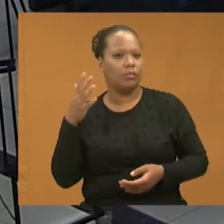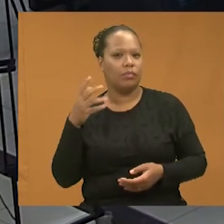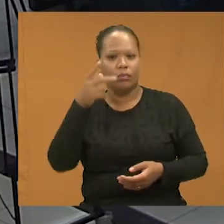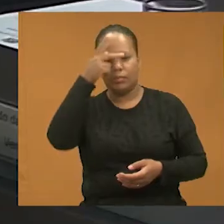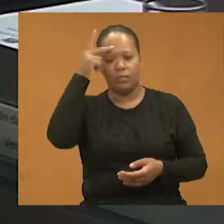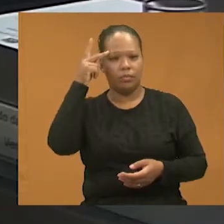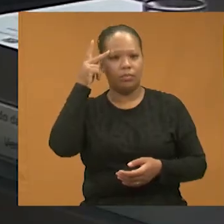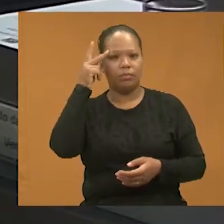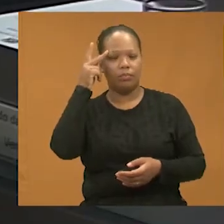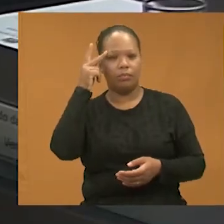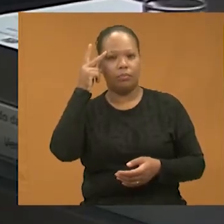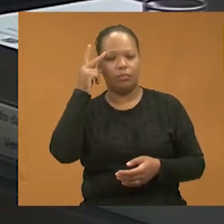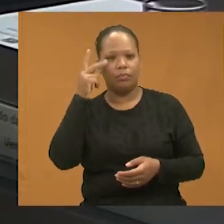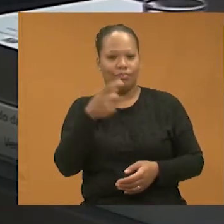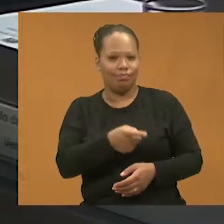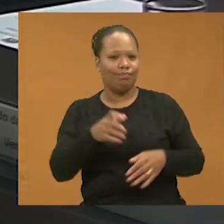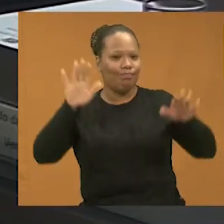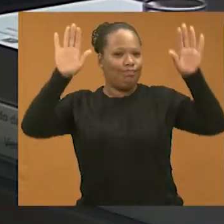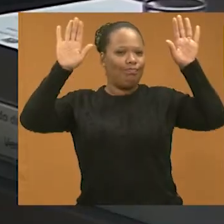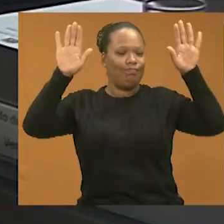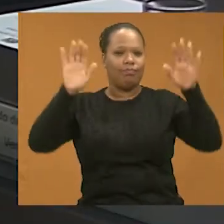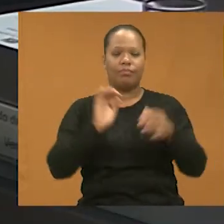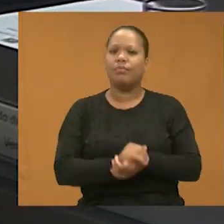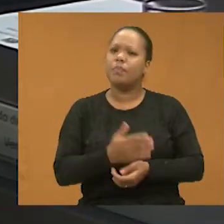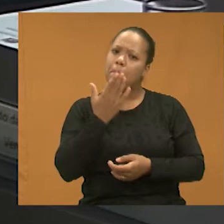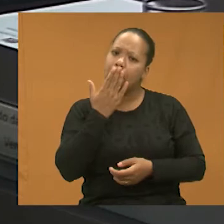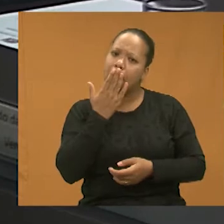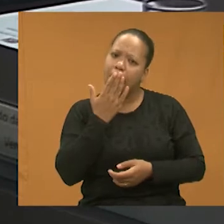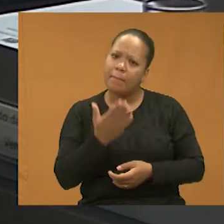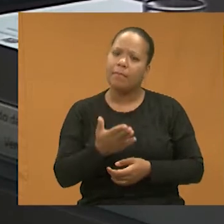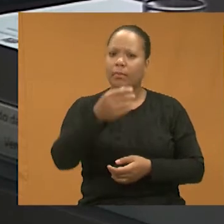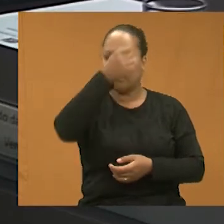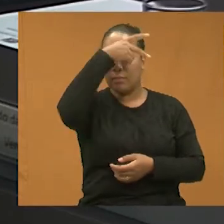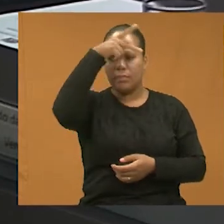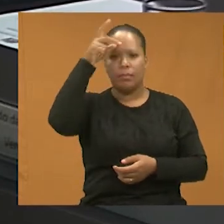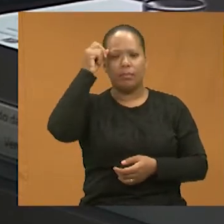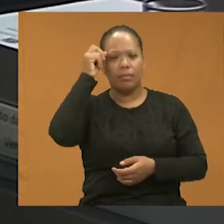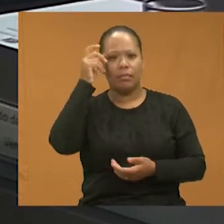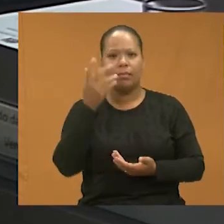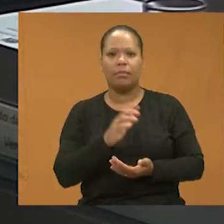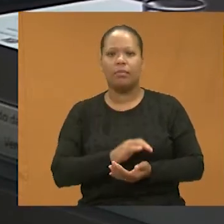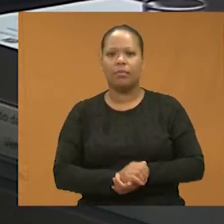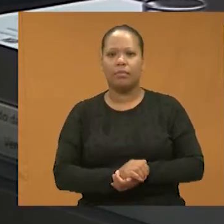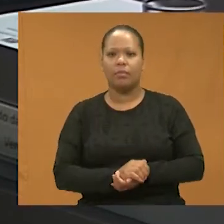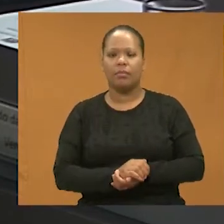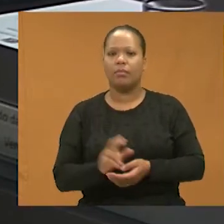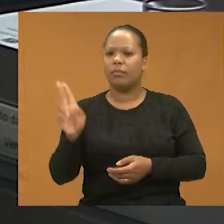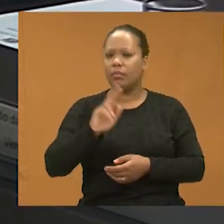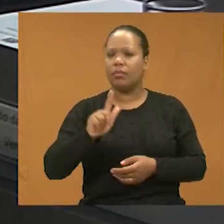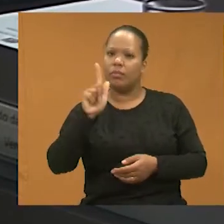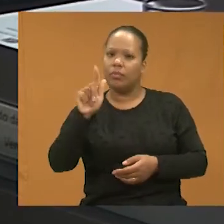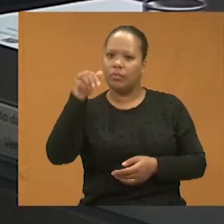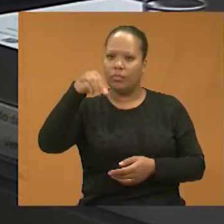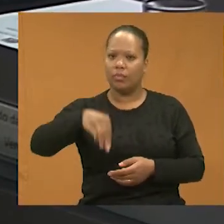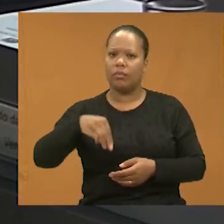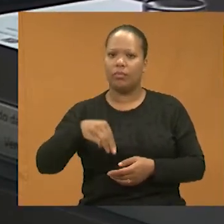ali. Então, fica aqui a sugestão também para que a prefeitura possa fazer, usando a sua guarda municipal,